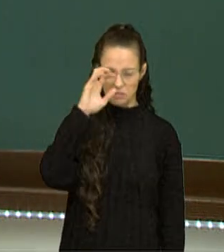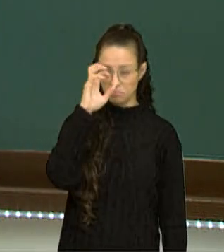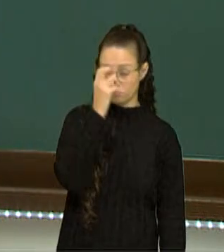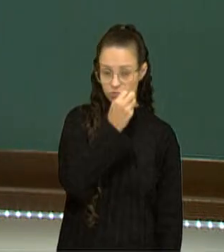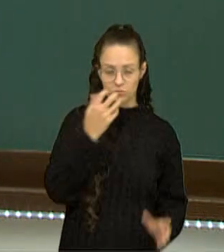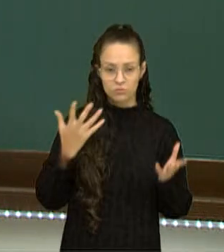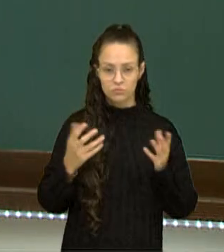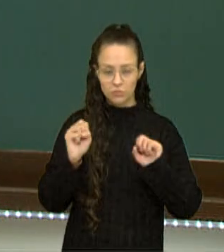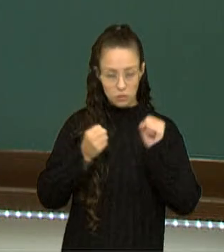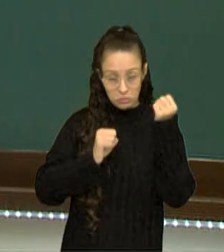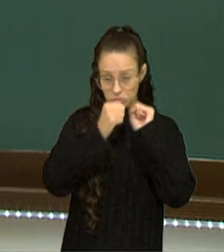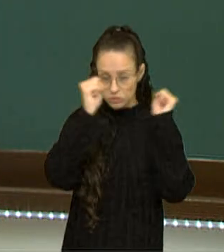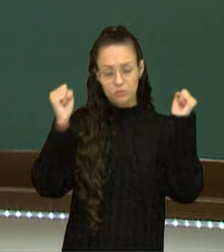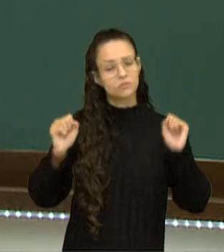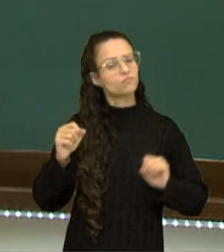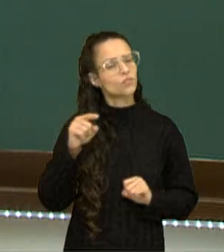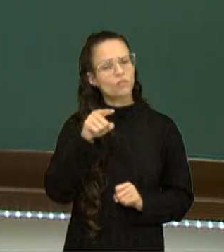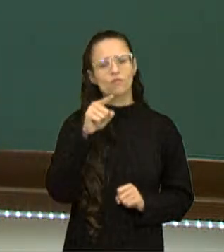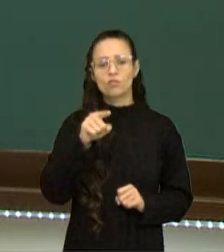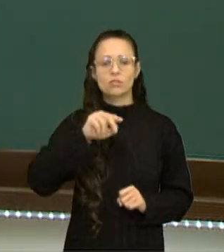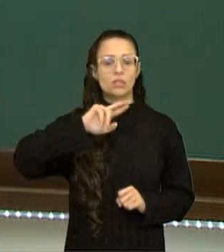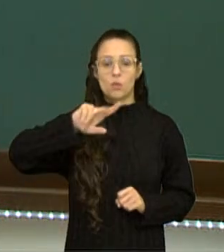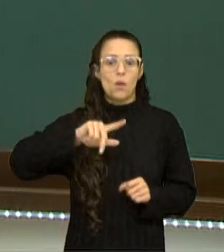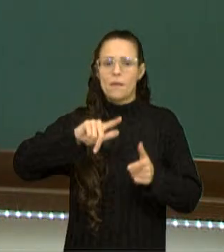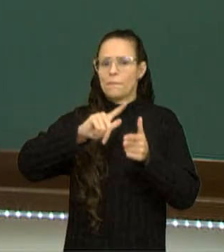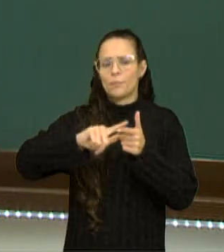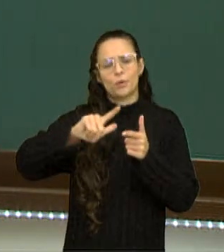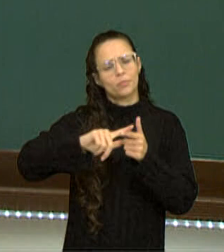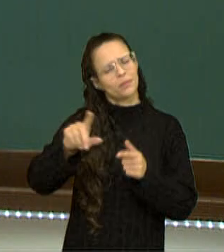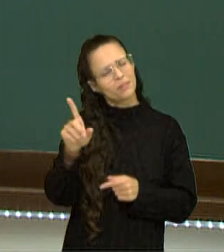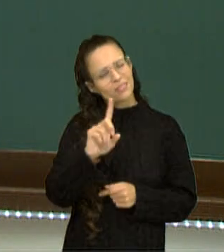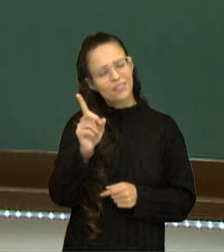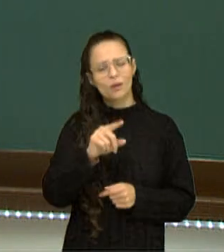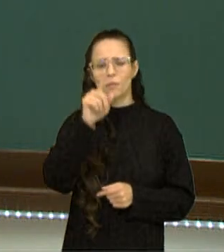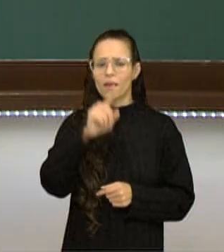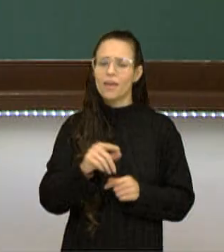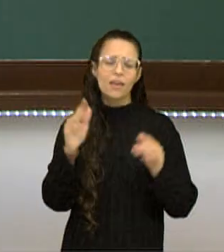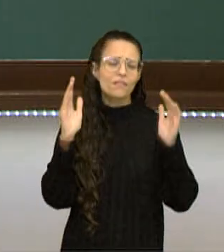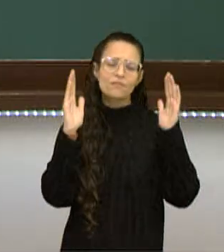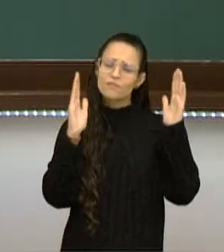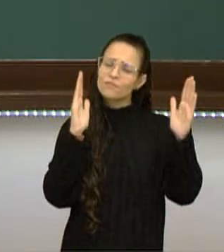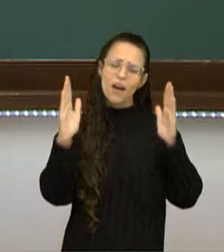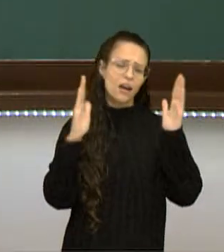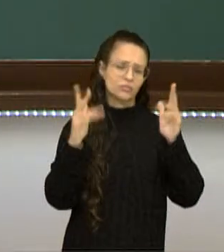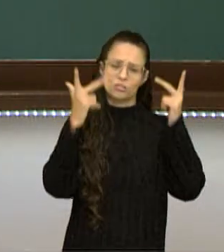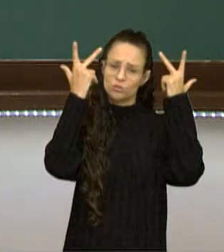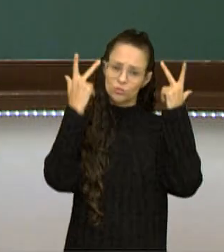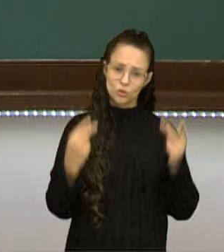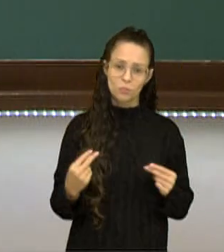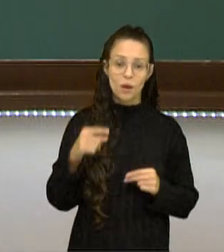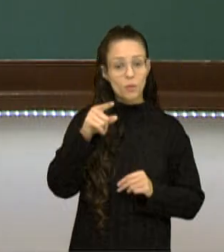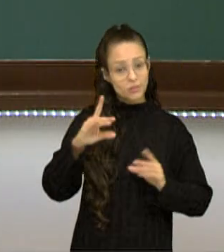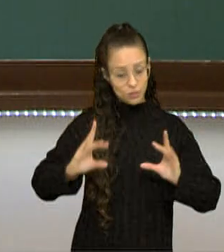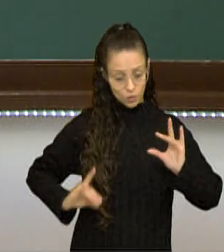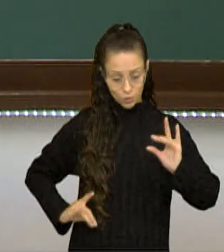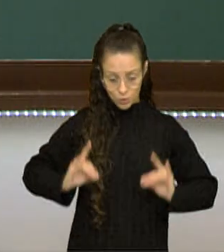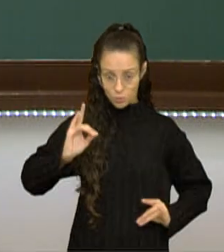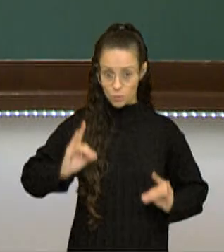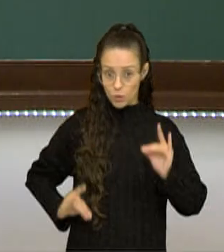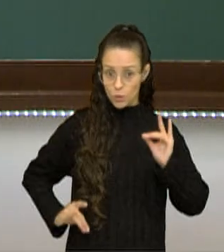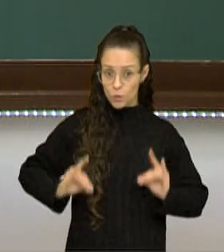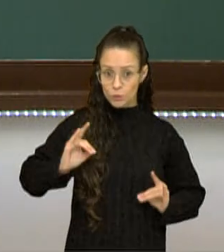agressividade, você não está tendo nenhum problema, você está passando por essa fase e esses hormônios